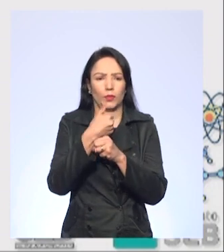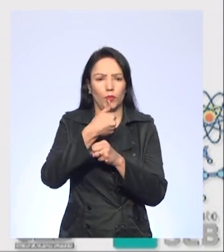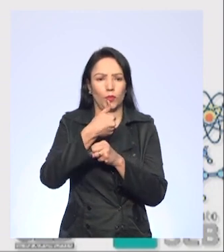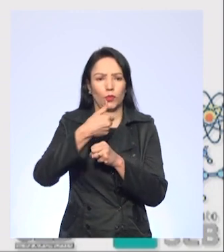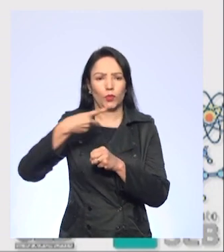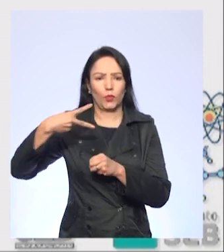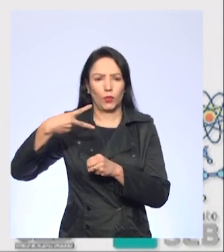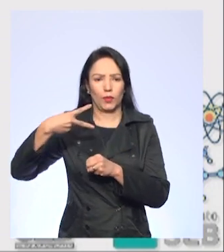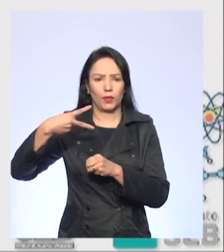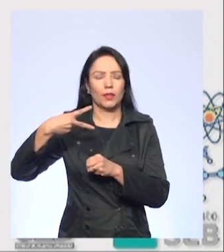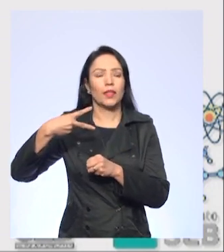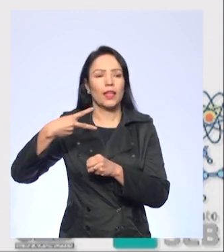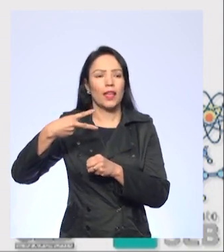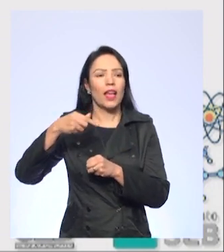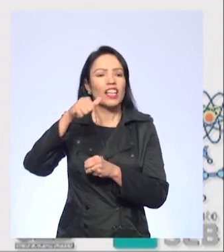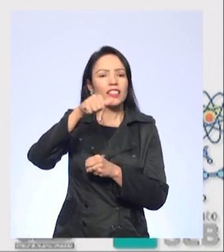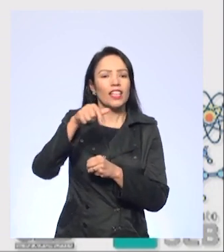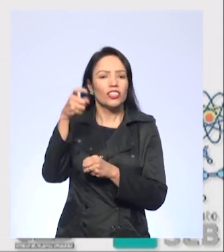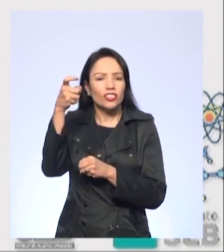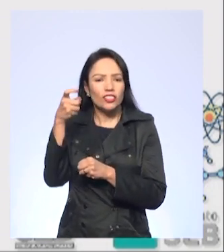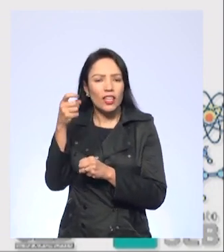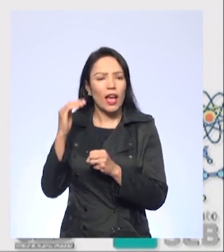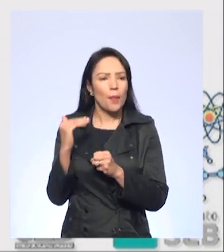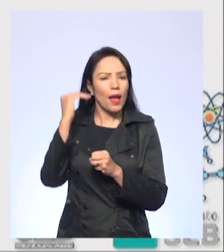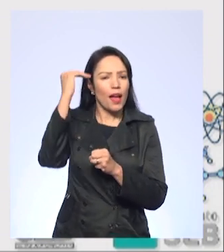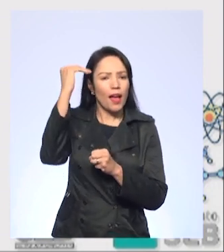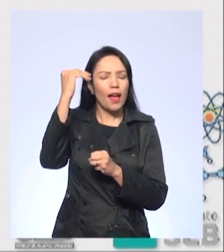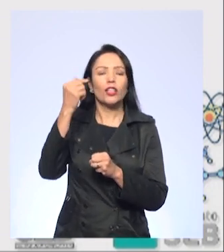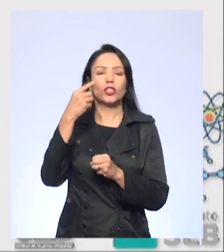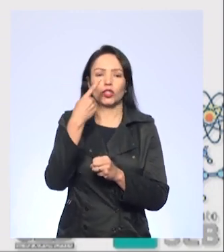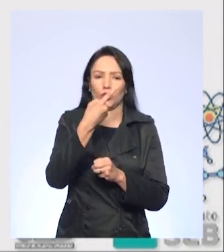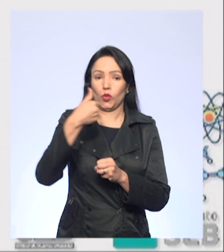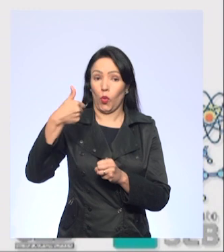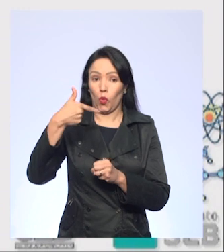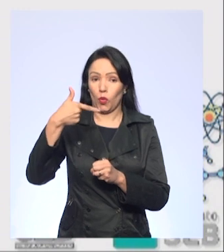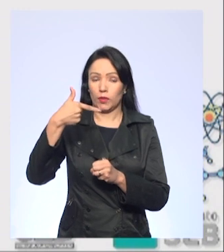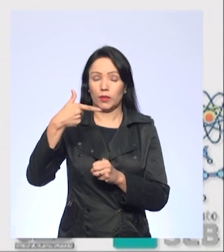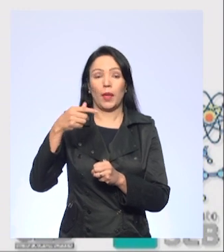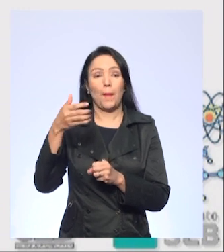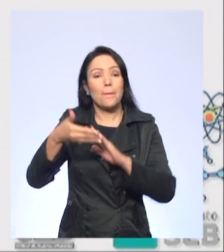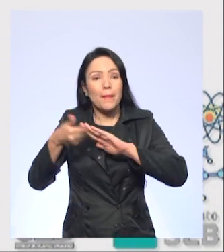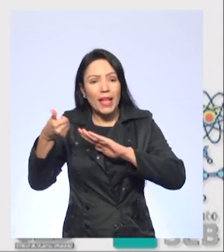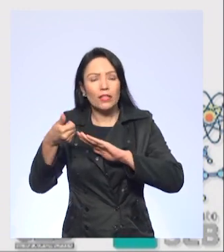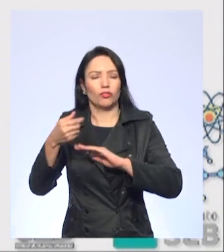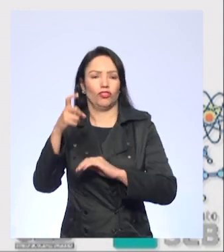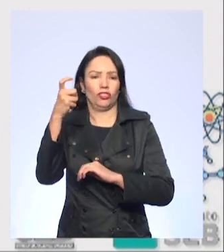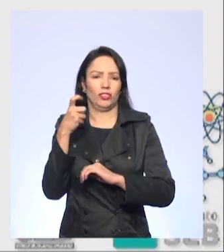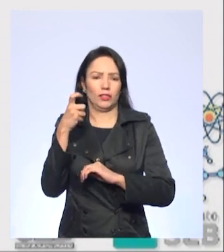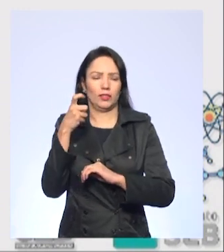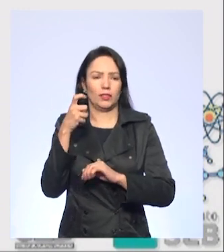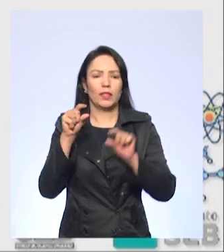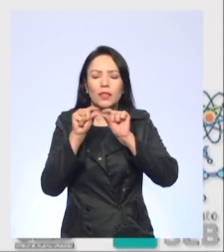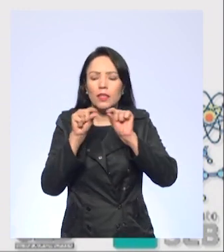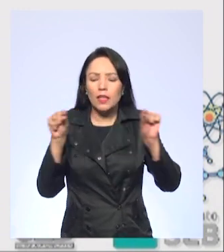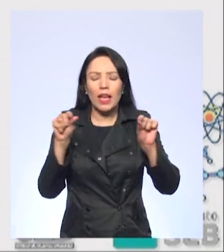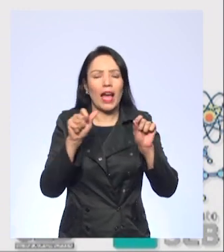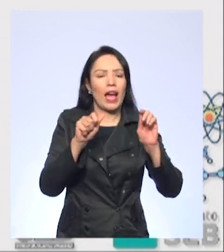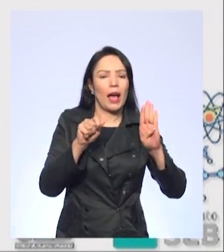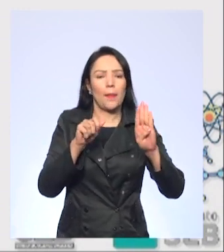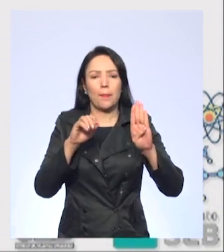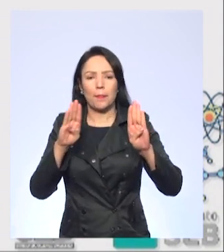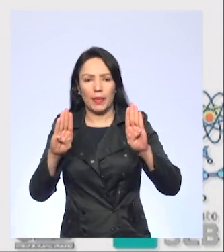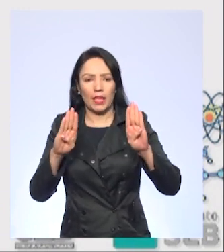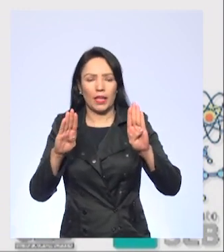lado do quadrado que é x, sobra para cima 12 menos x. Vou de novo. O segmento AB, o cateto AB